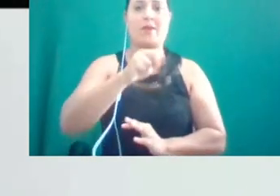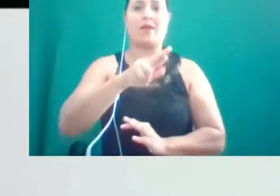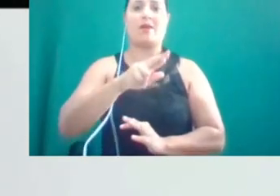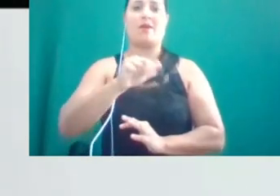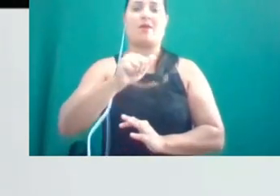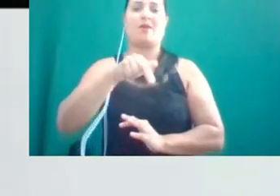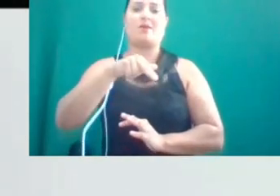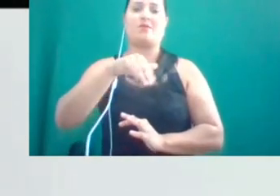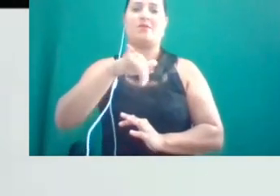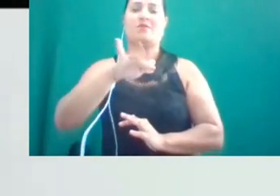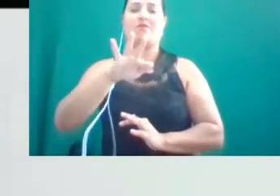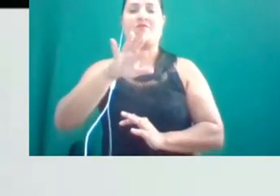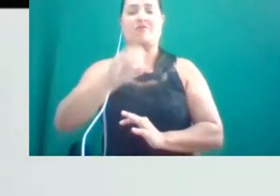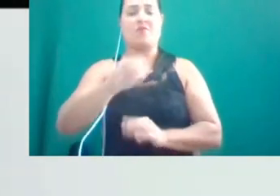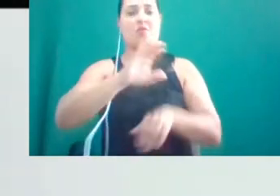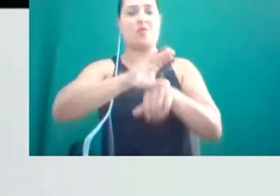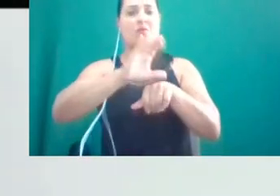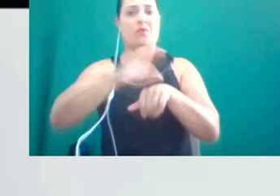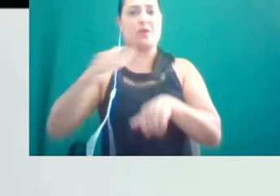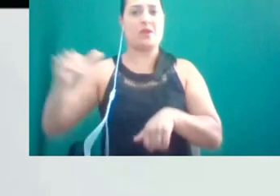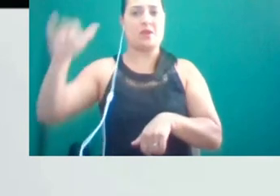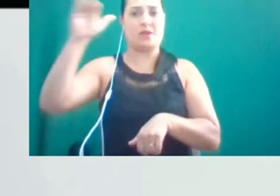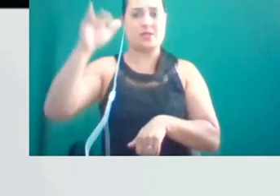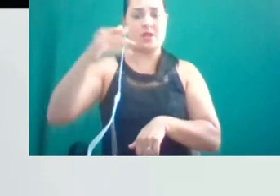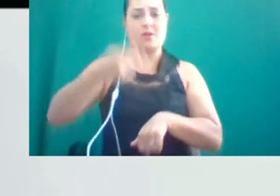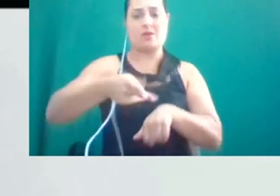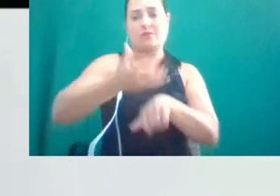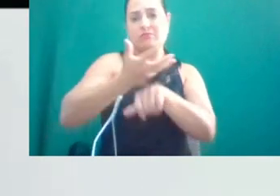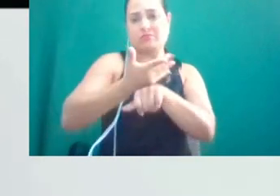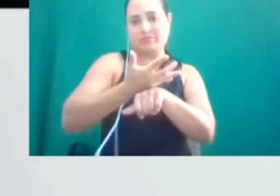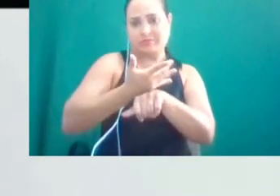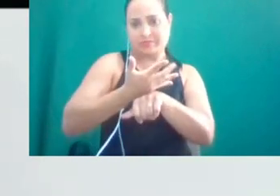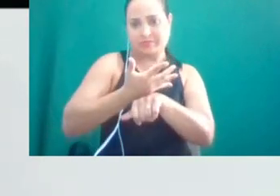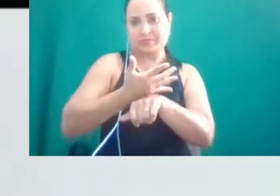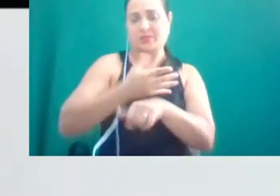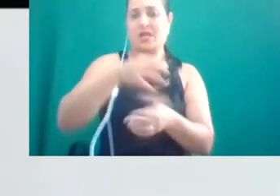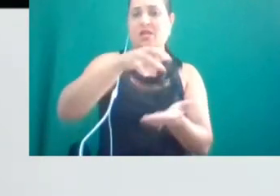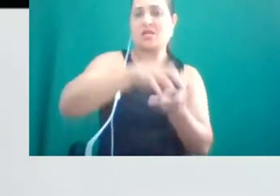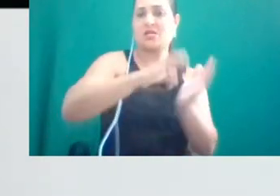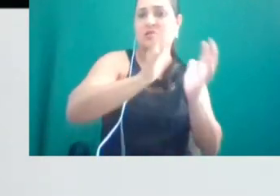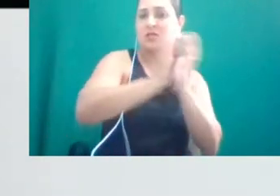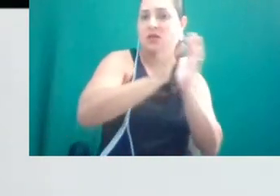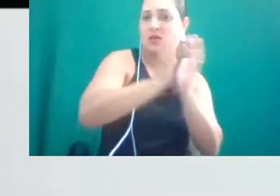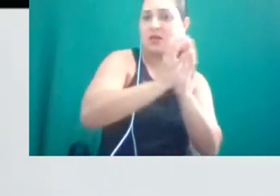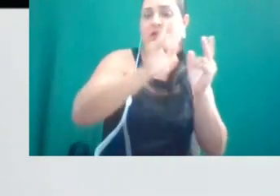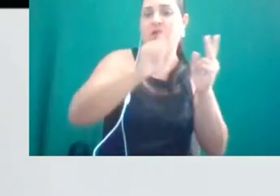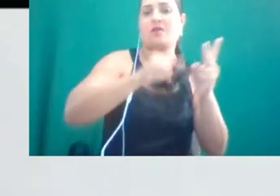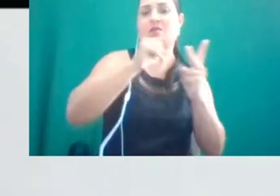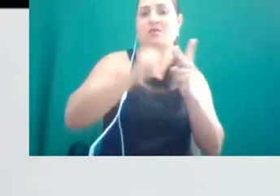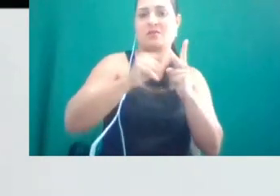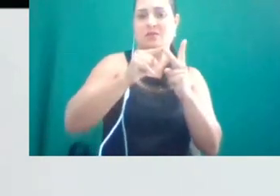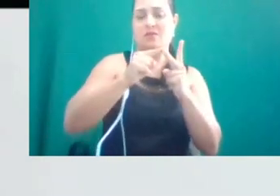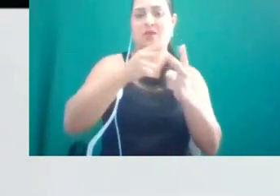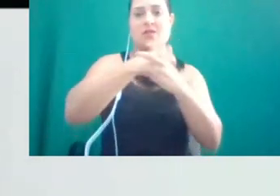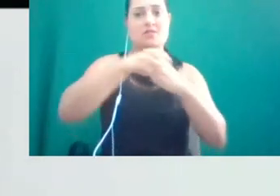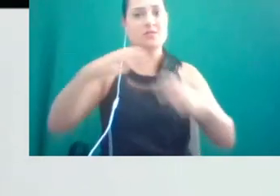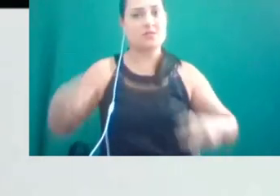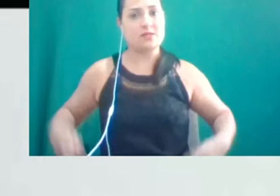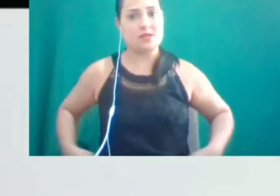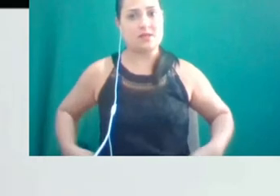Primeiro, de maneira alguma se sintam tristes ou desanimados por não estarmos reunidos